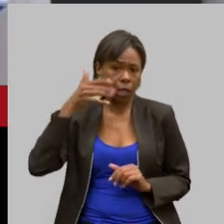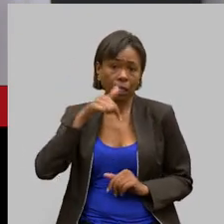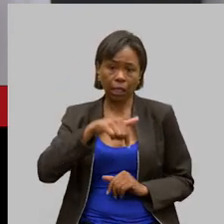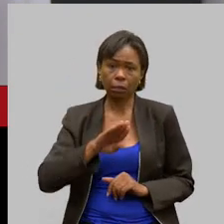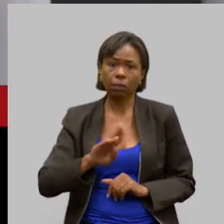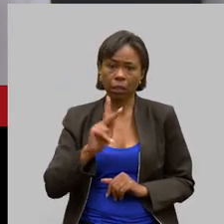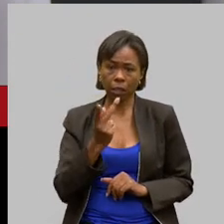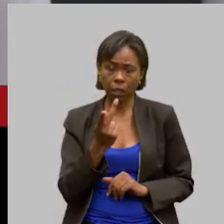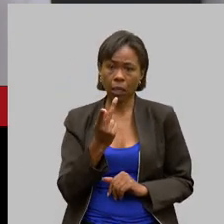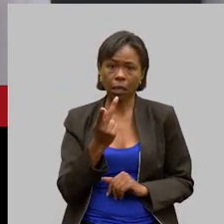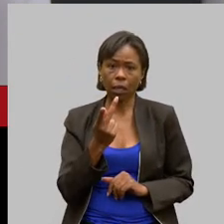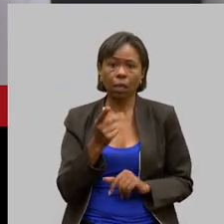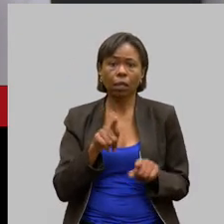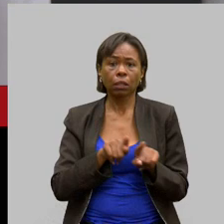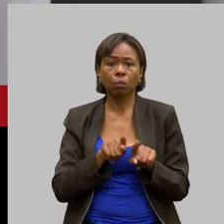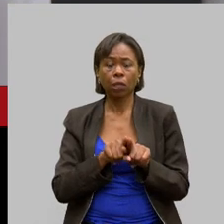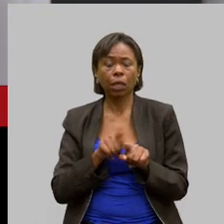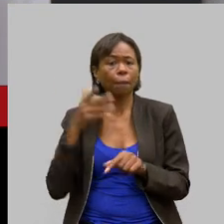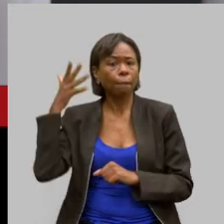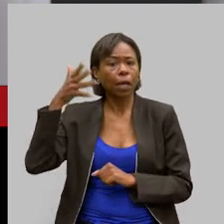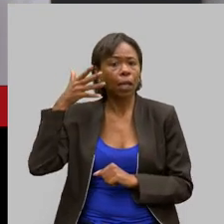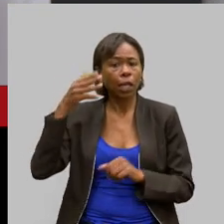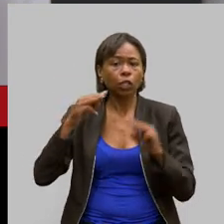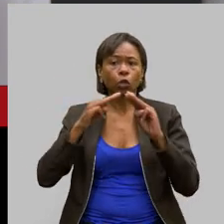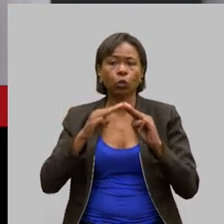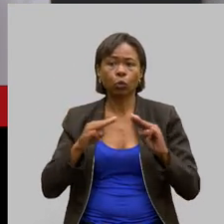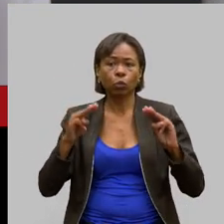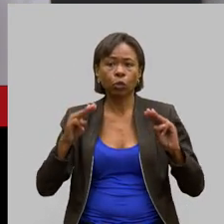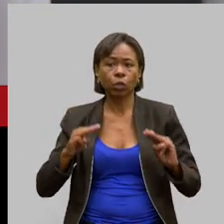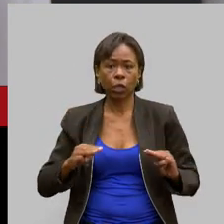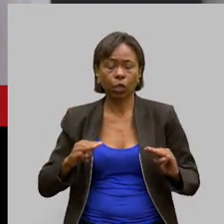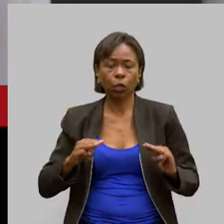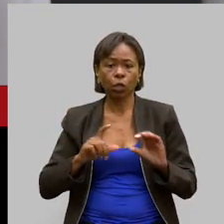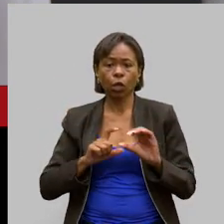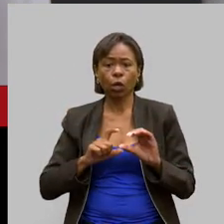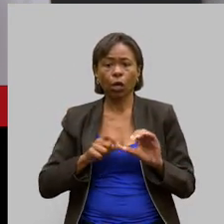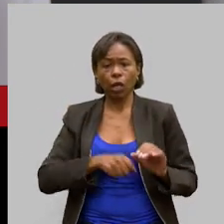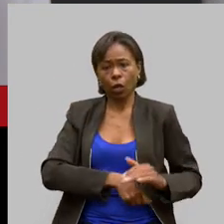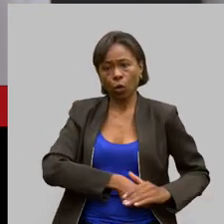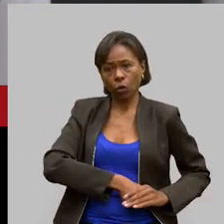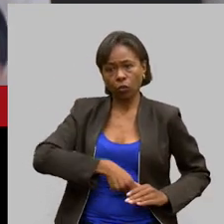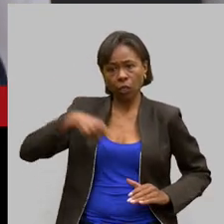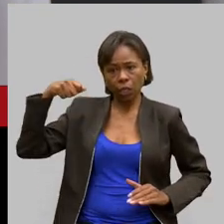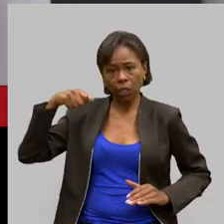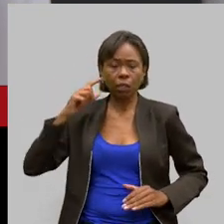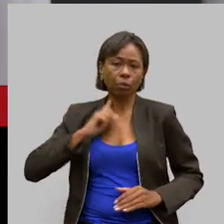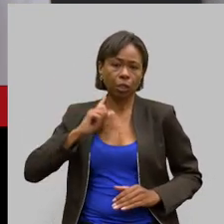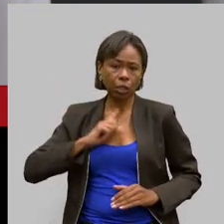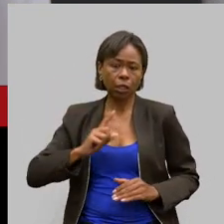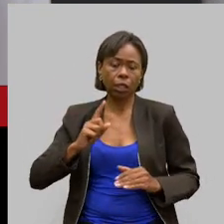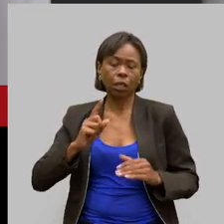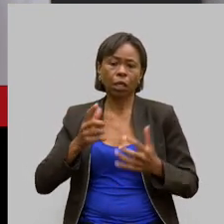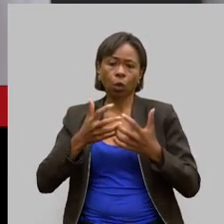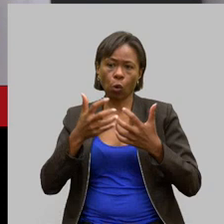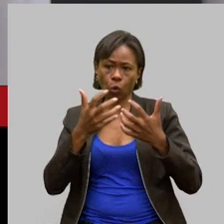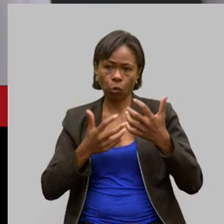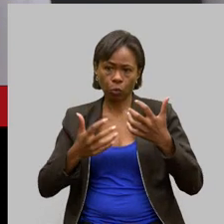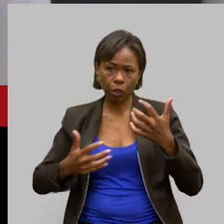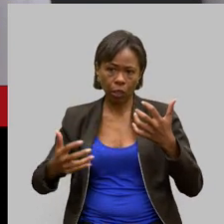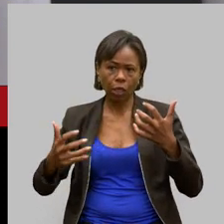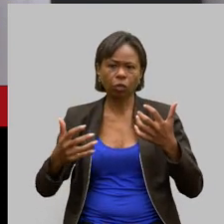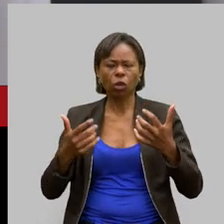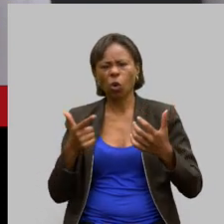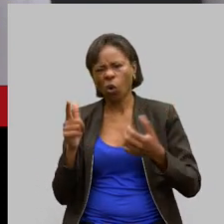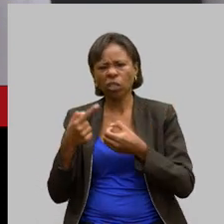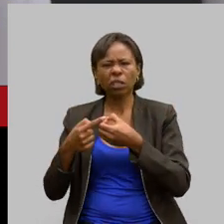fui fazer palestra lá no no Museu da Inconfidência Mineira em Ouro Preto e fui por aí mais algumas cidades mineiras mas